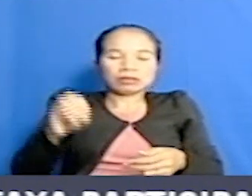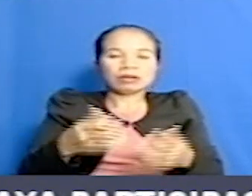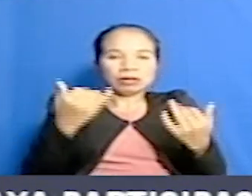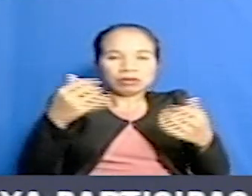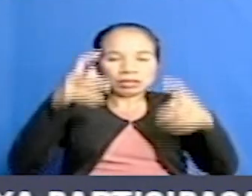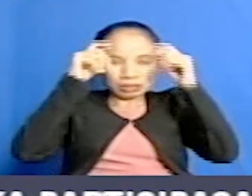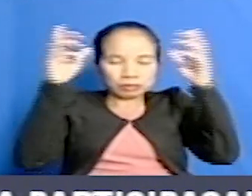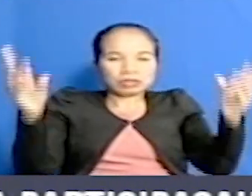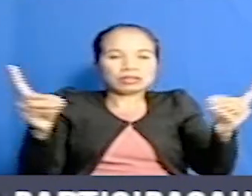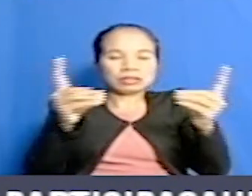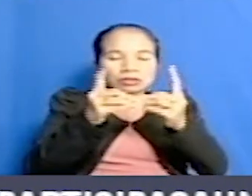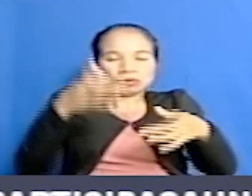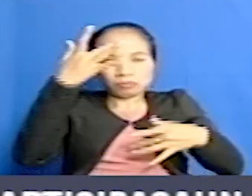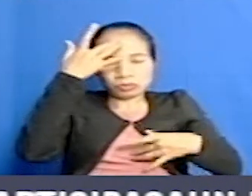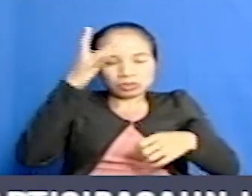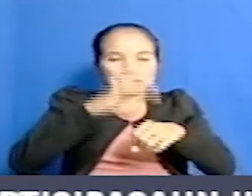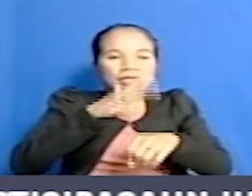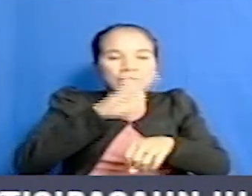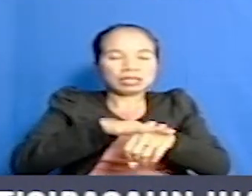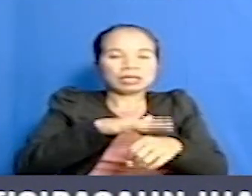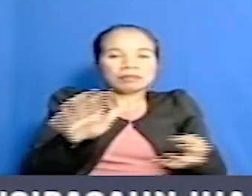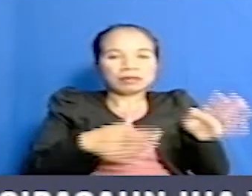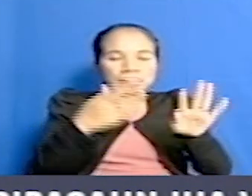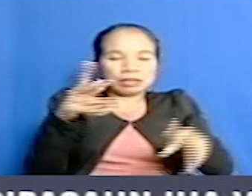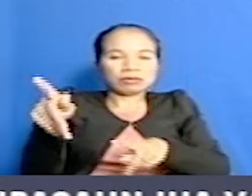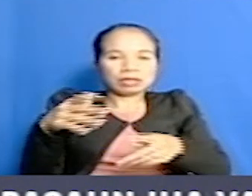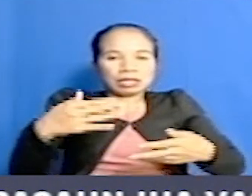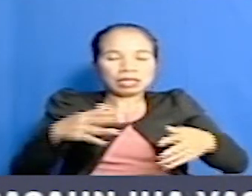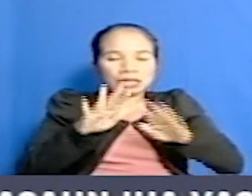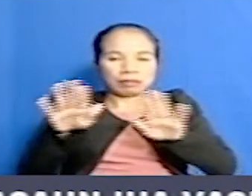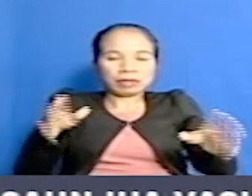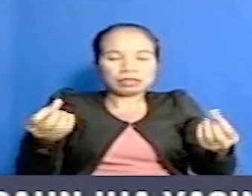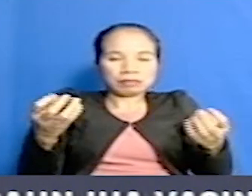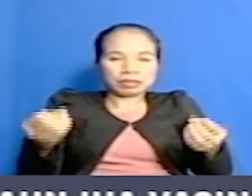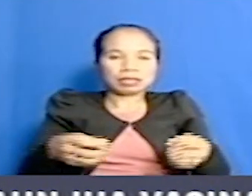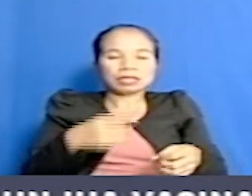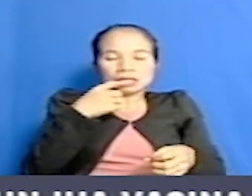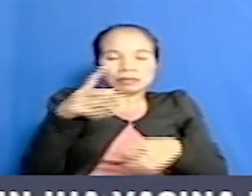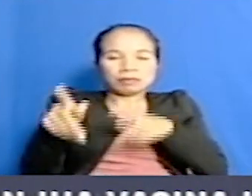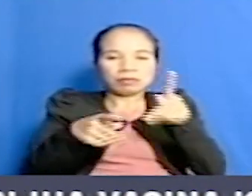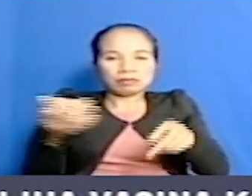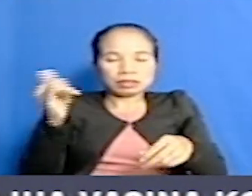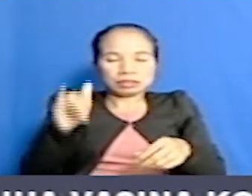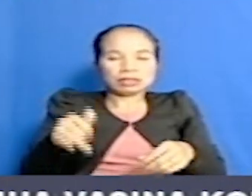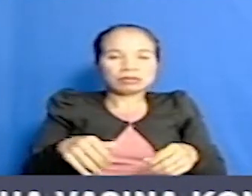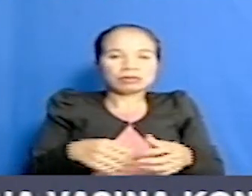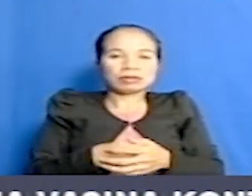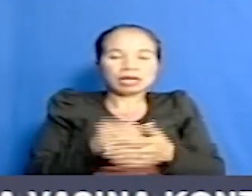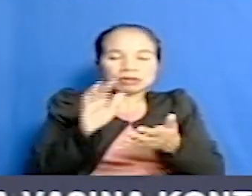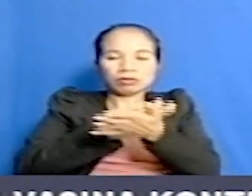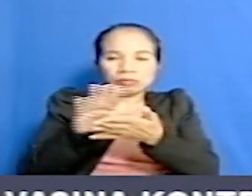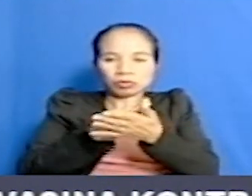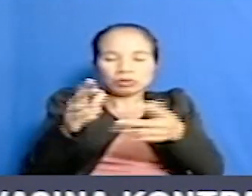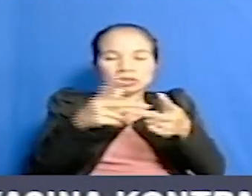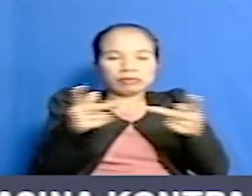enfrenta moras dengue na Behamate ou na Labaric Balung. Também Demétrio apela para a população Sira, atu voluntariamente a limpeza